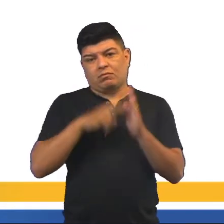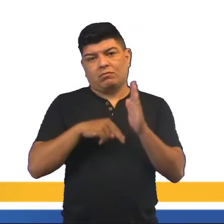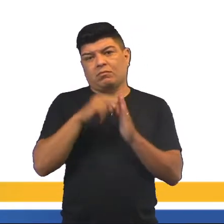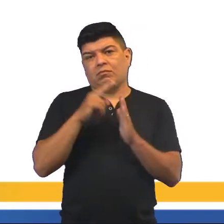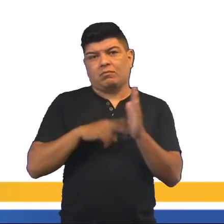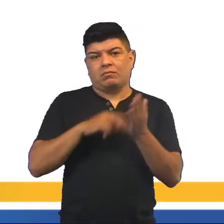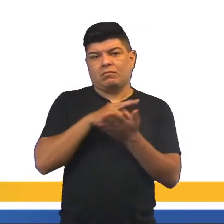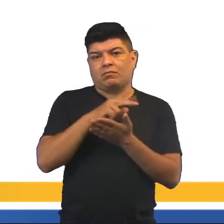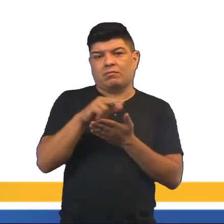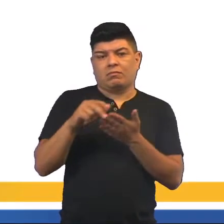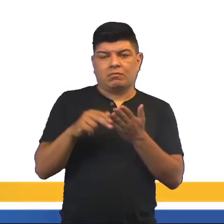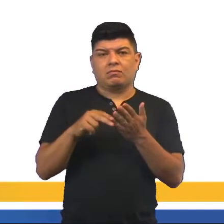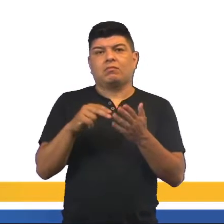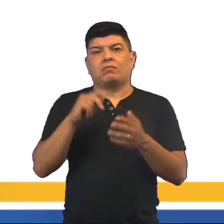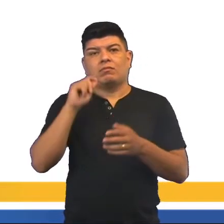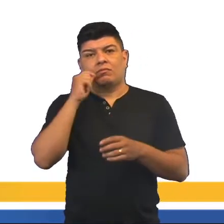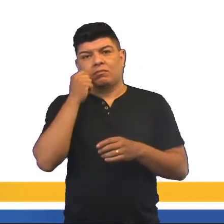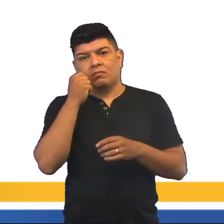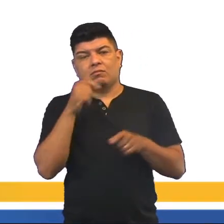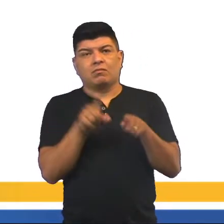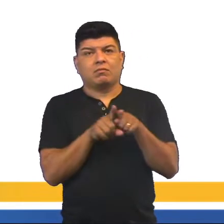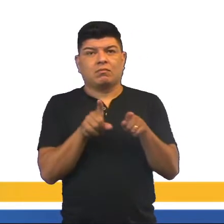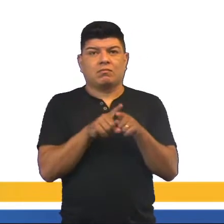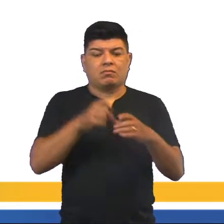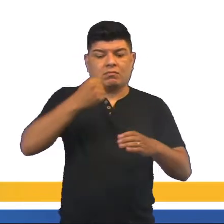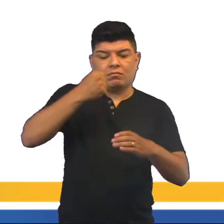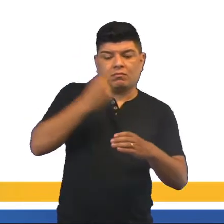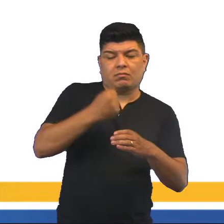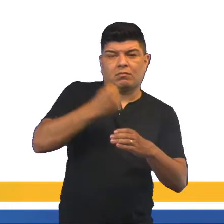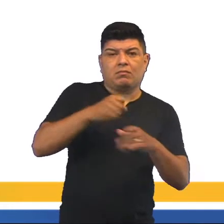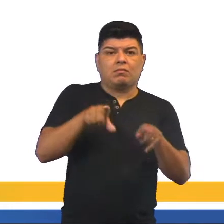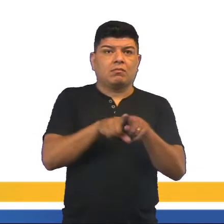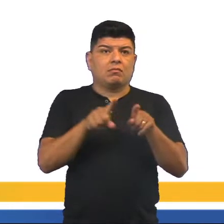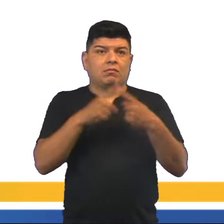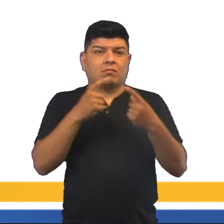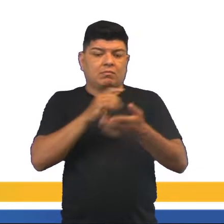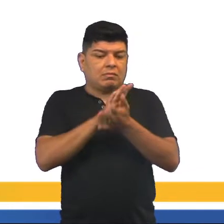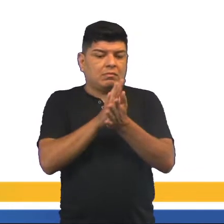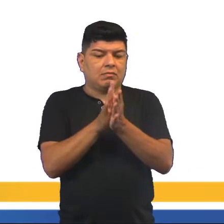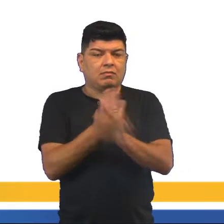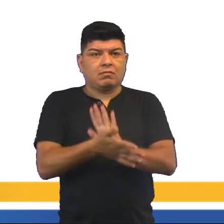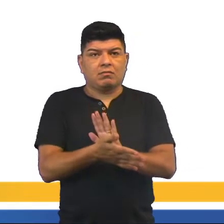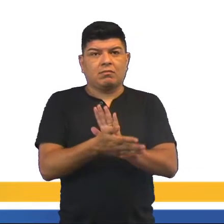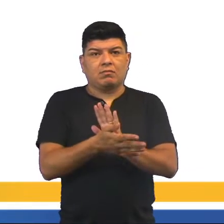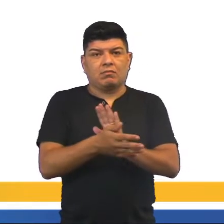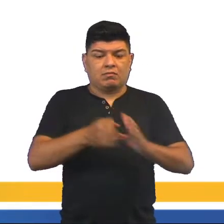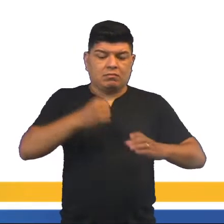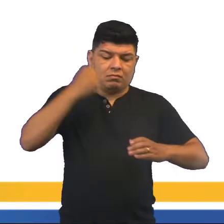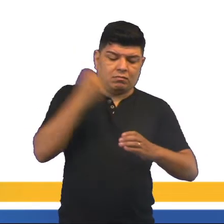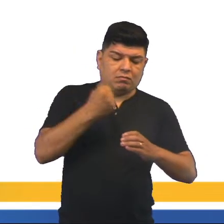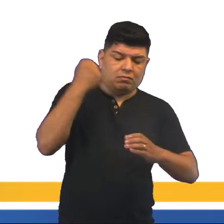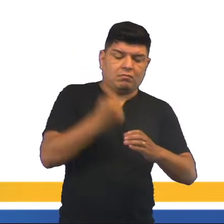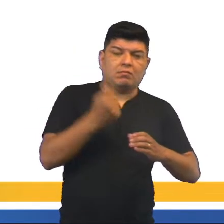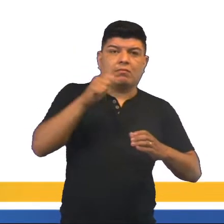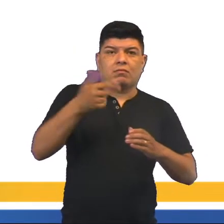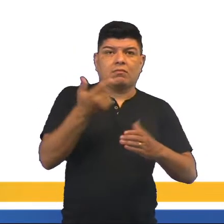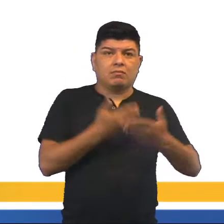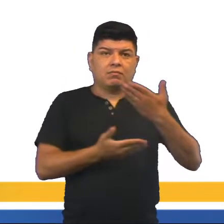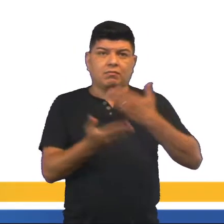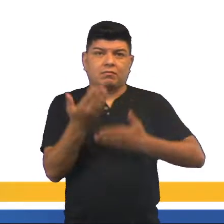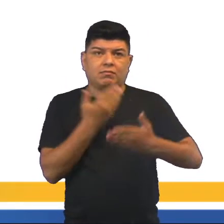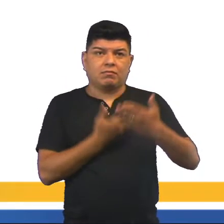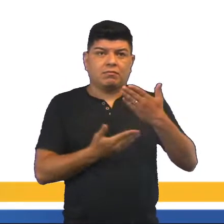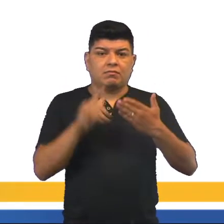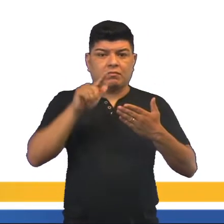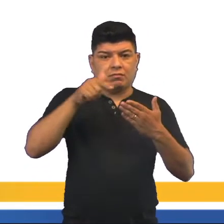pincéis, paletas, tinteiros e um pilão. Quando eles iam escrever, esmagavam os pigmentos no pilão e depois transferiam a tinta